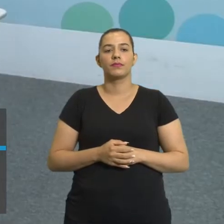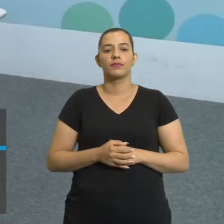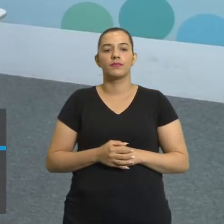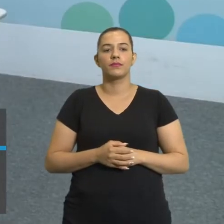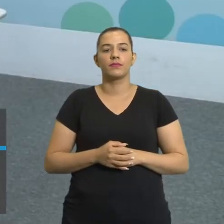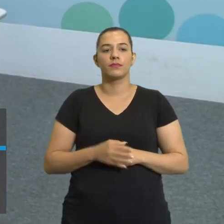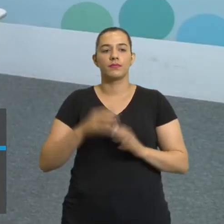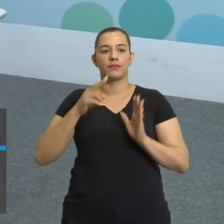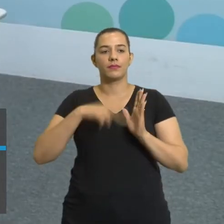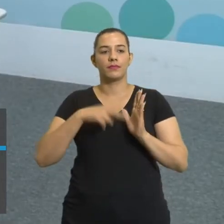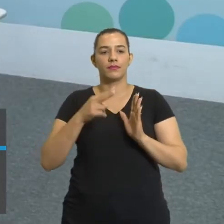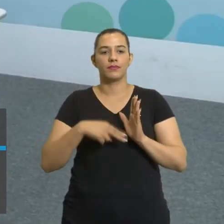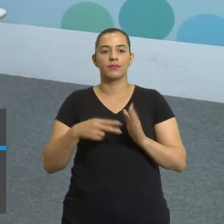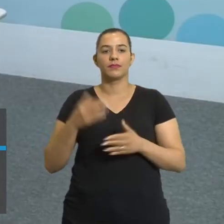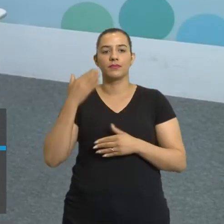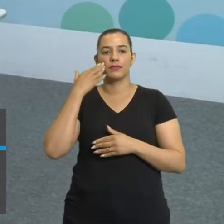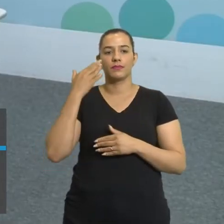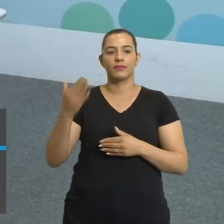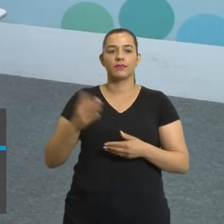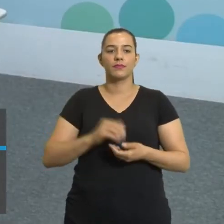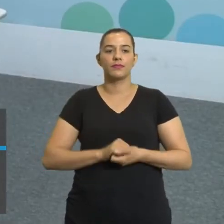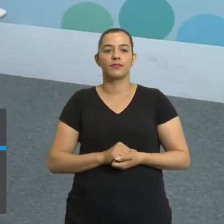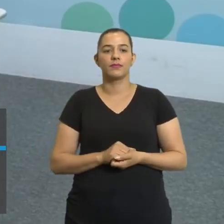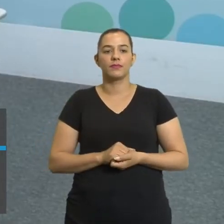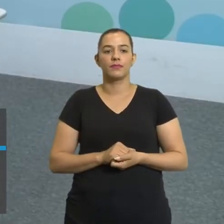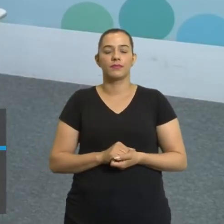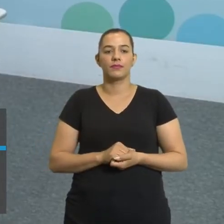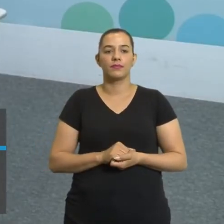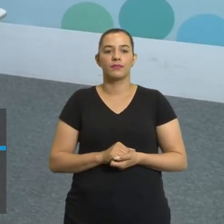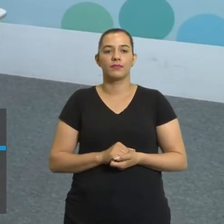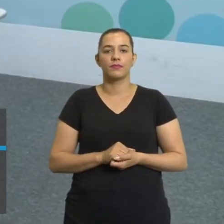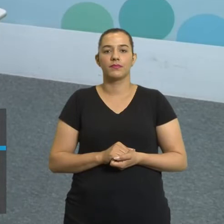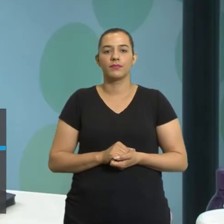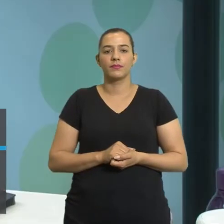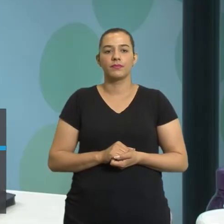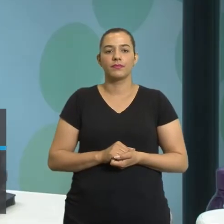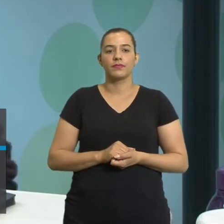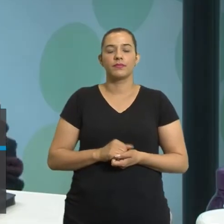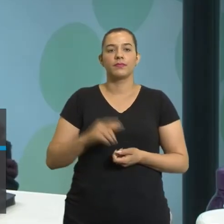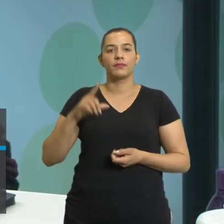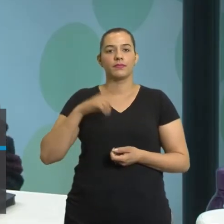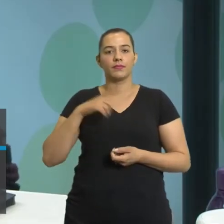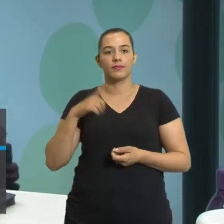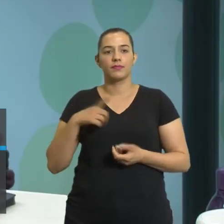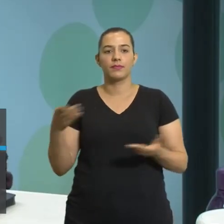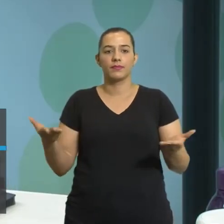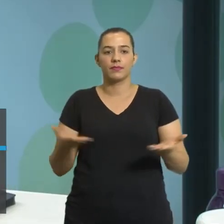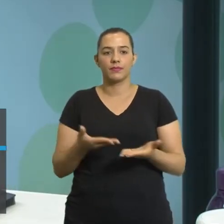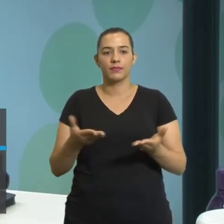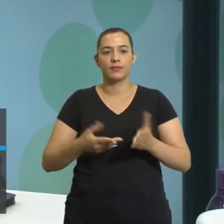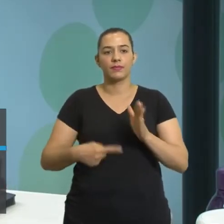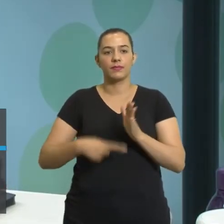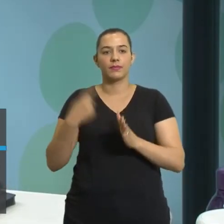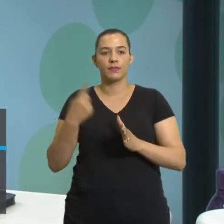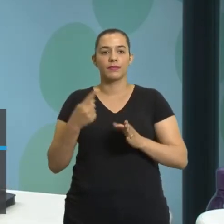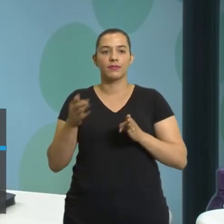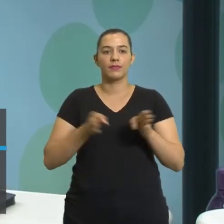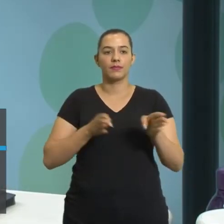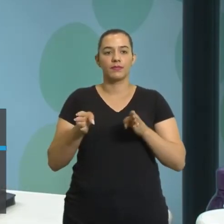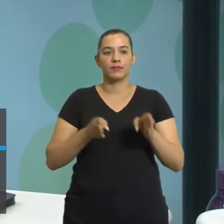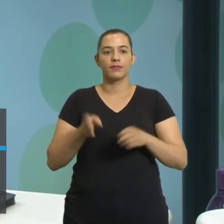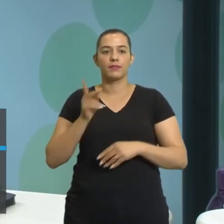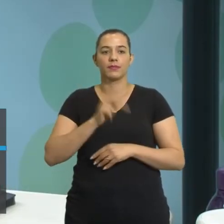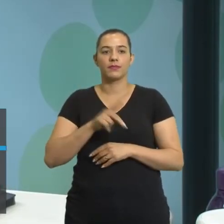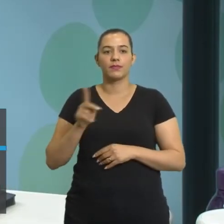leitura. Obrigada, Carol. Então, tendo realizado esse primeiro momento em que o professor,